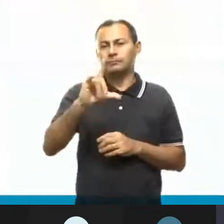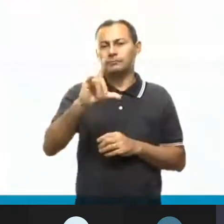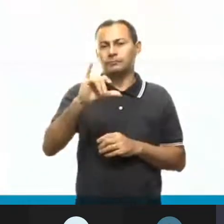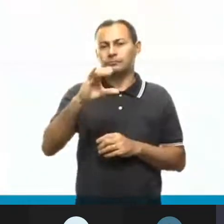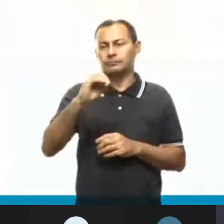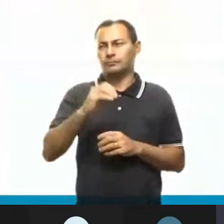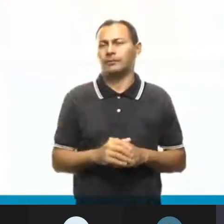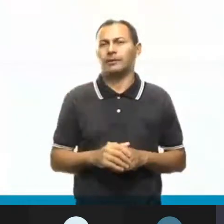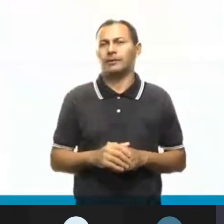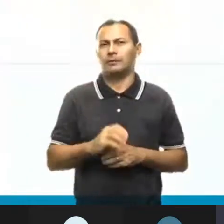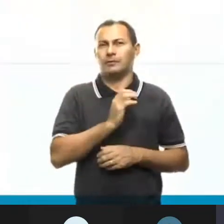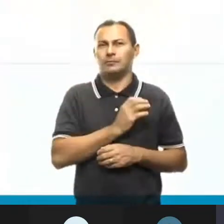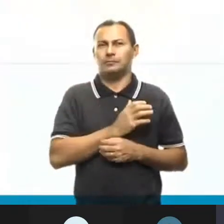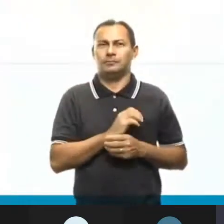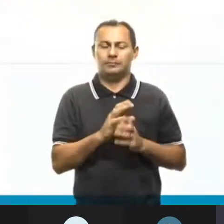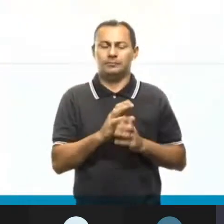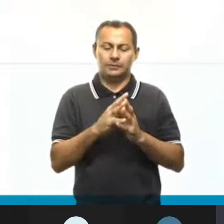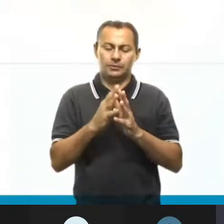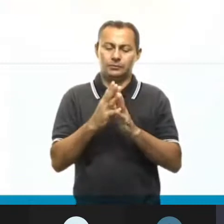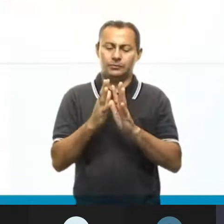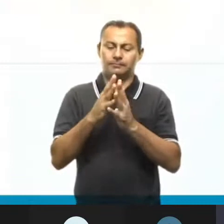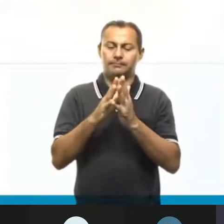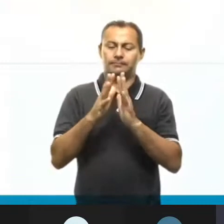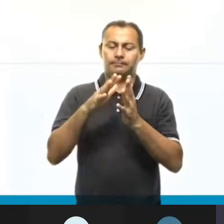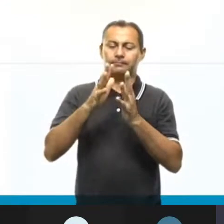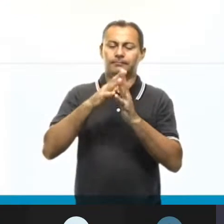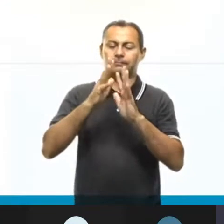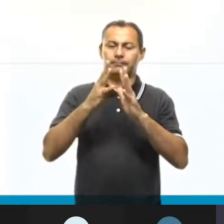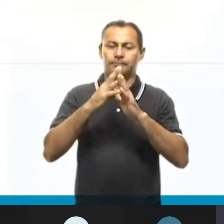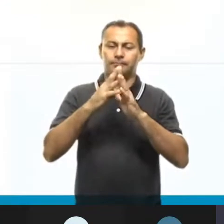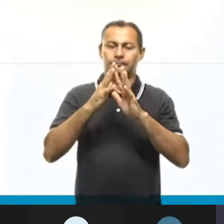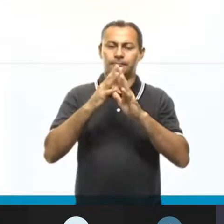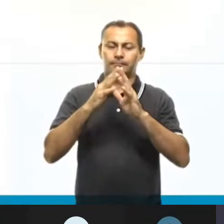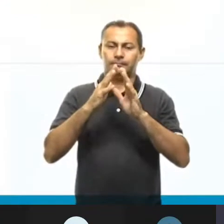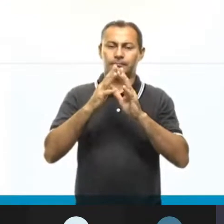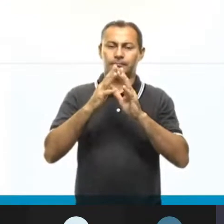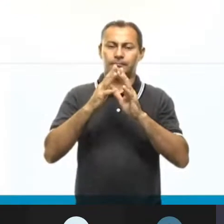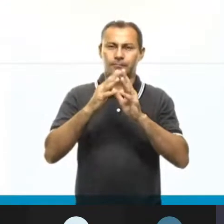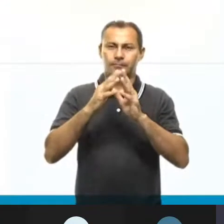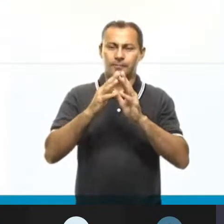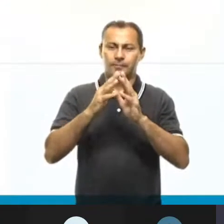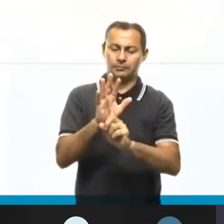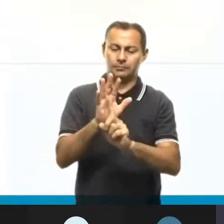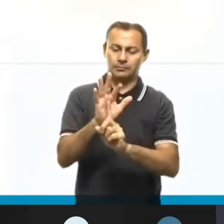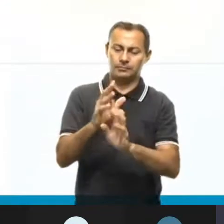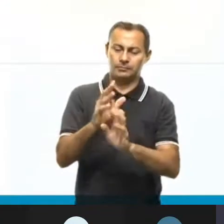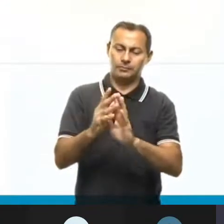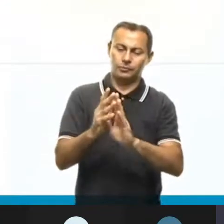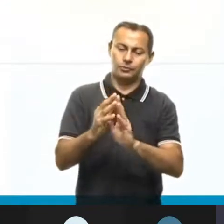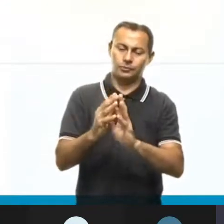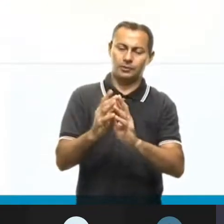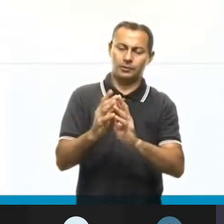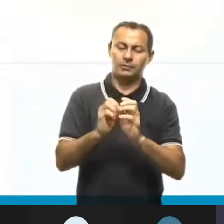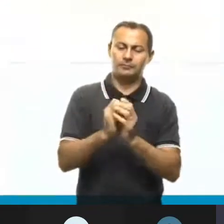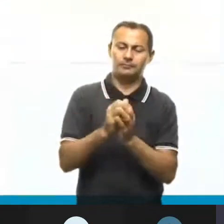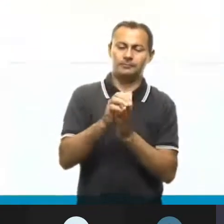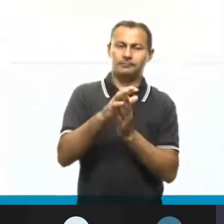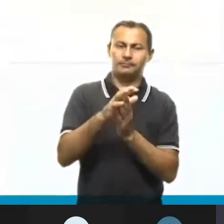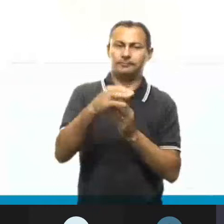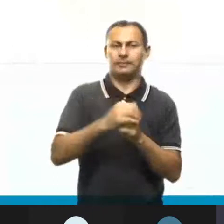né, pelo batimento deles, esses cílios eles vão empurrando esse muco, né, em